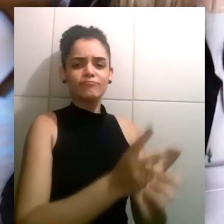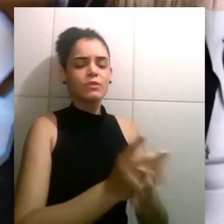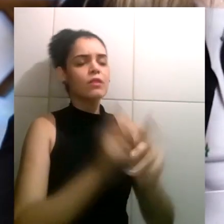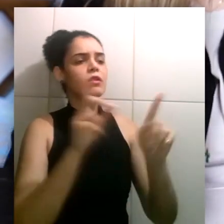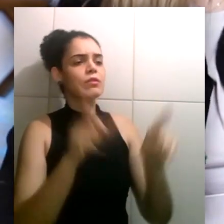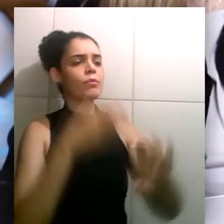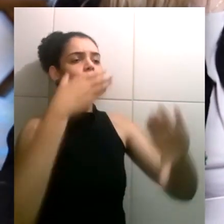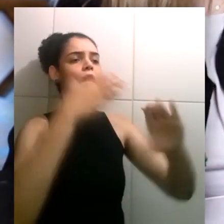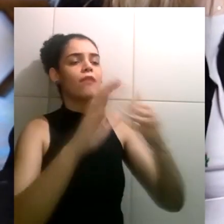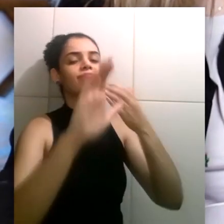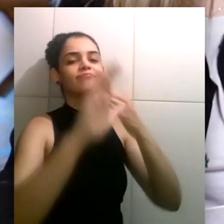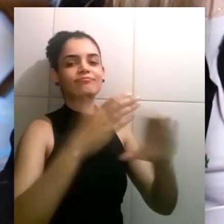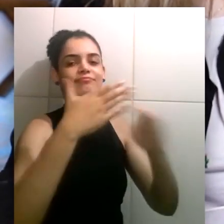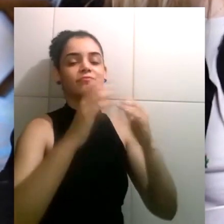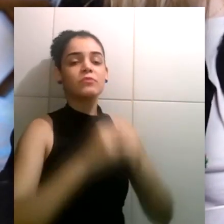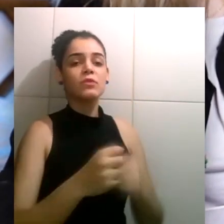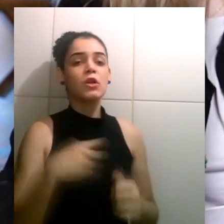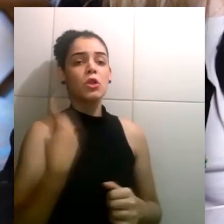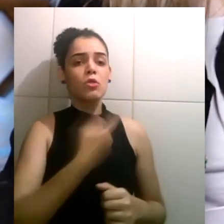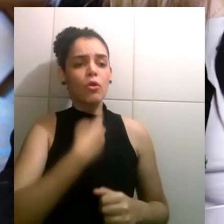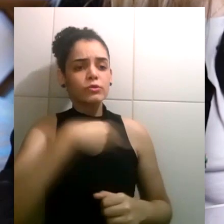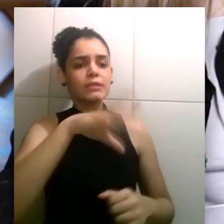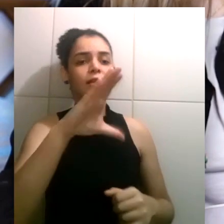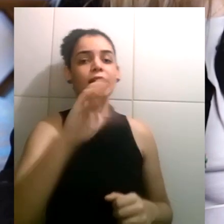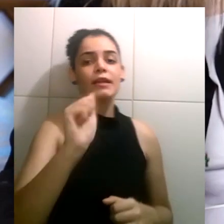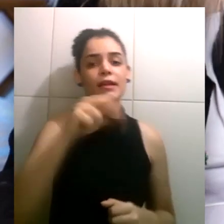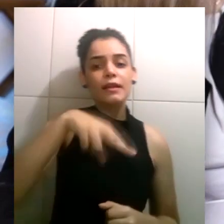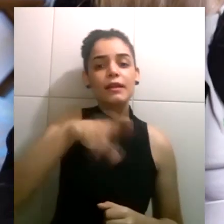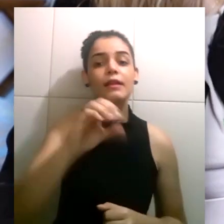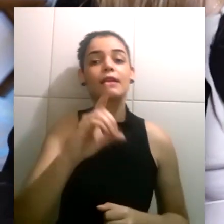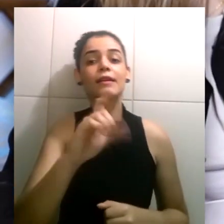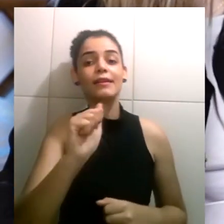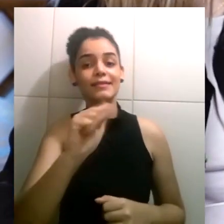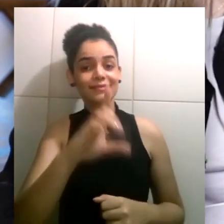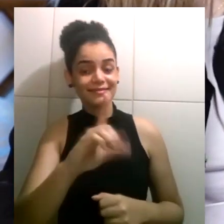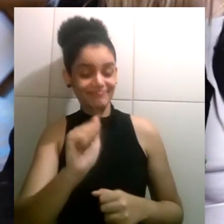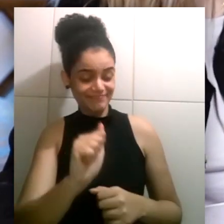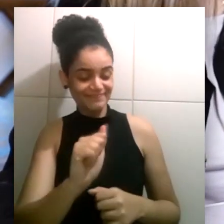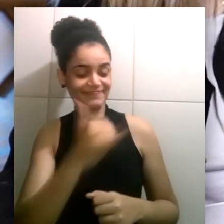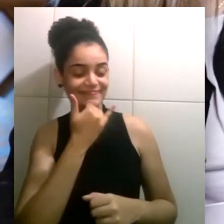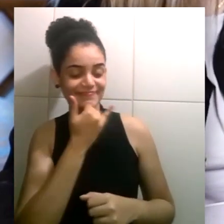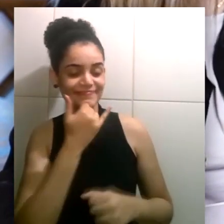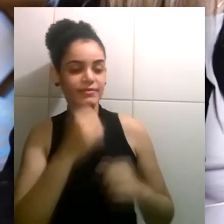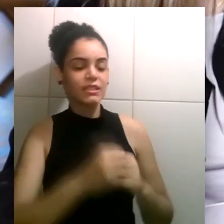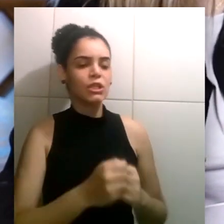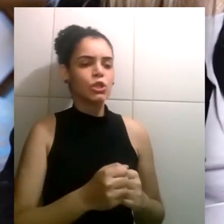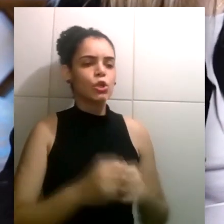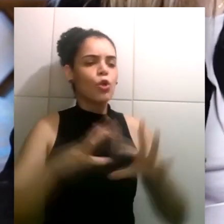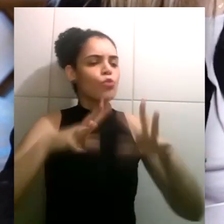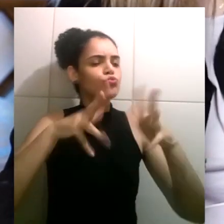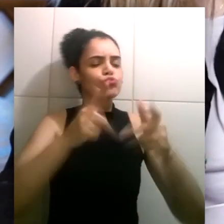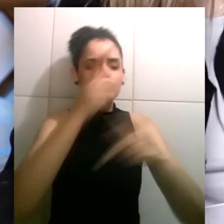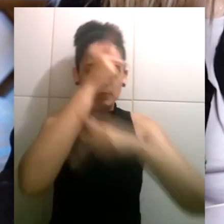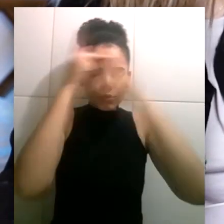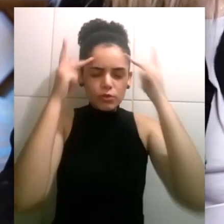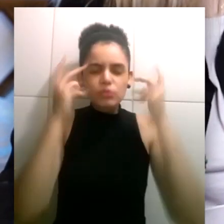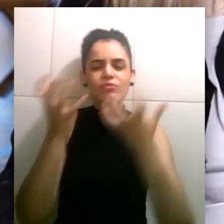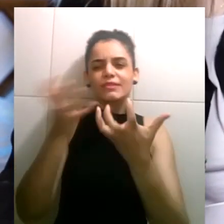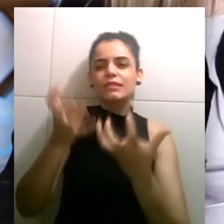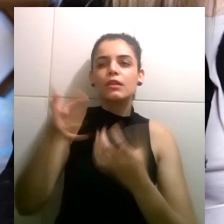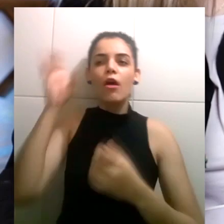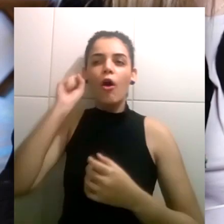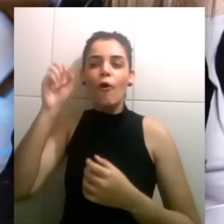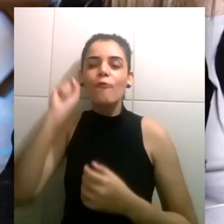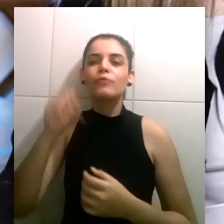Vicky. No nosso tempo no Canadá, a gente cantou muito em português. É mesmo? Todo mundo queria ouvir a nossa língua, queria ouvir a nossa